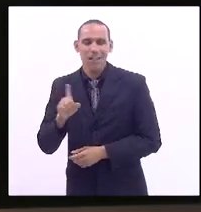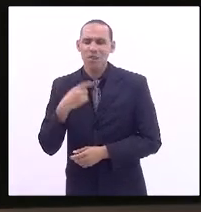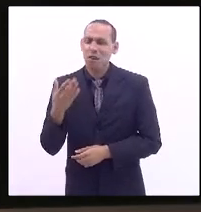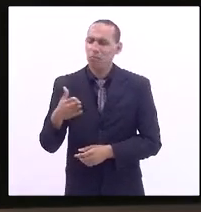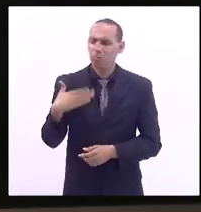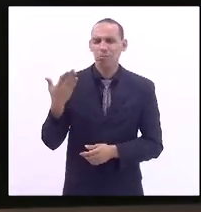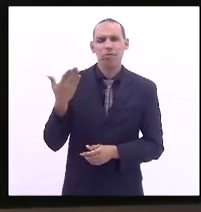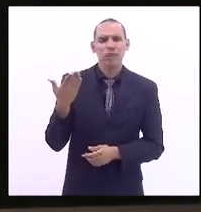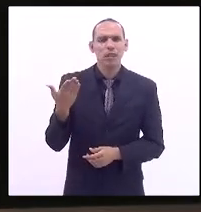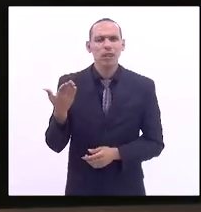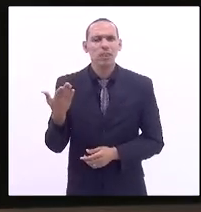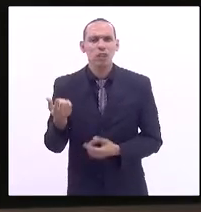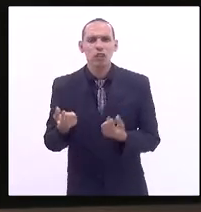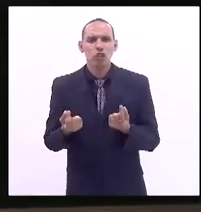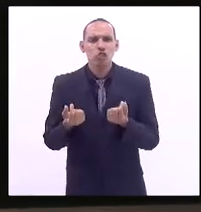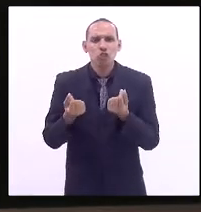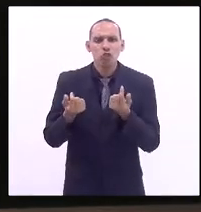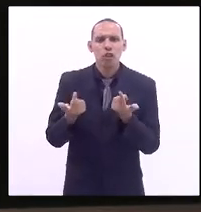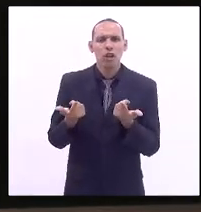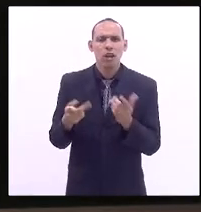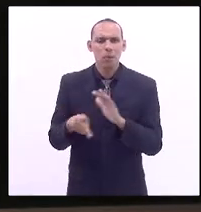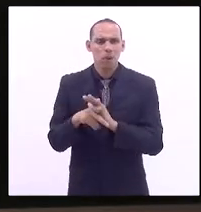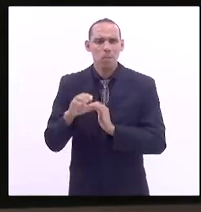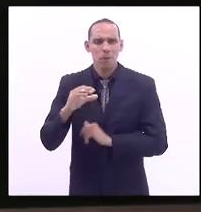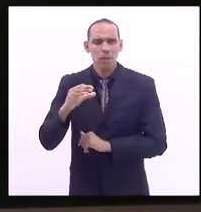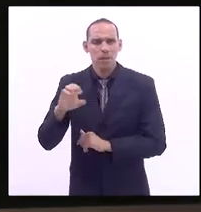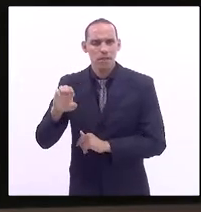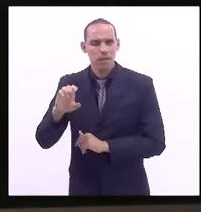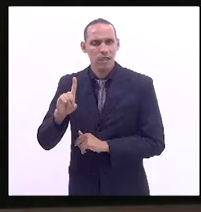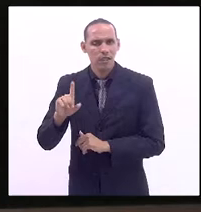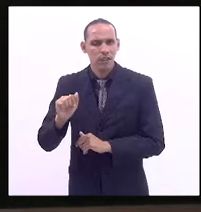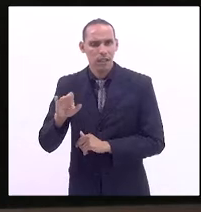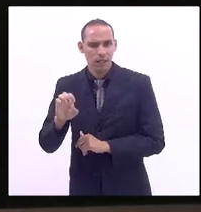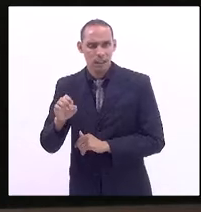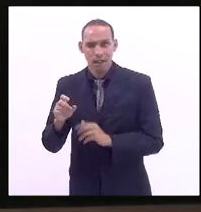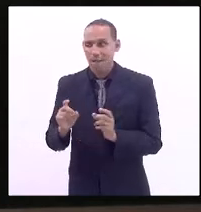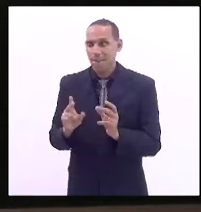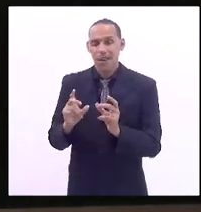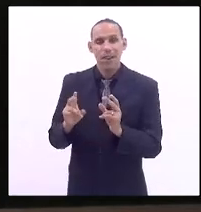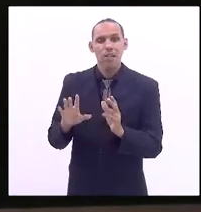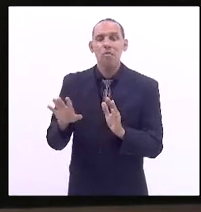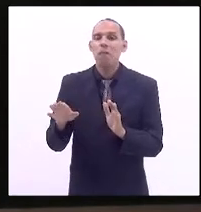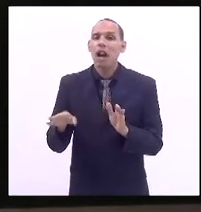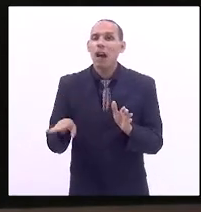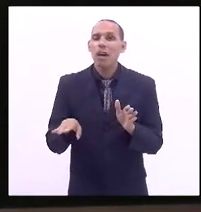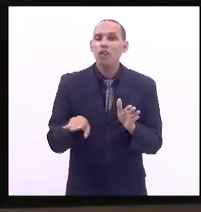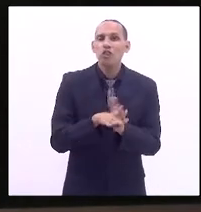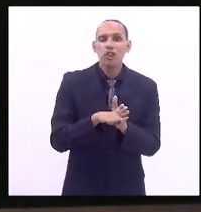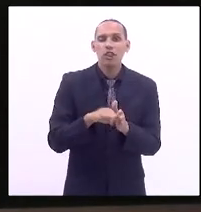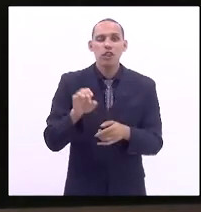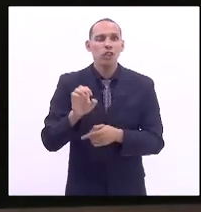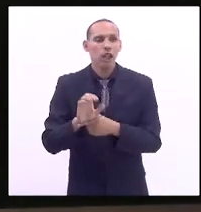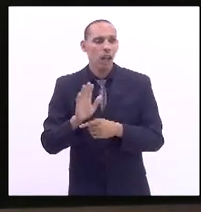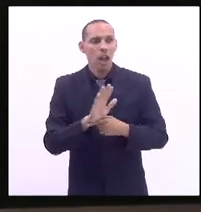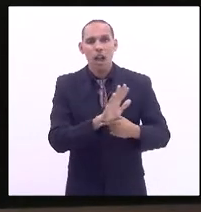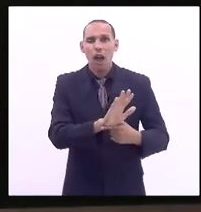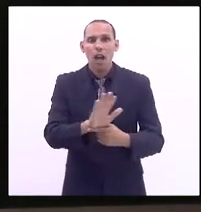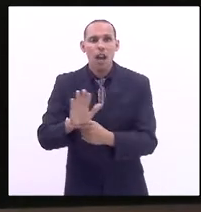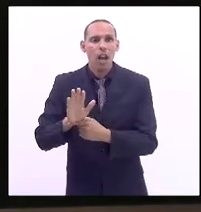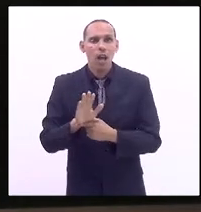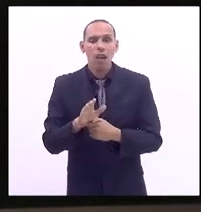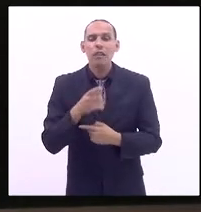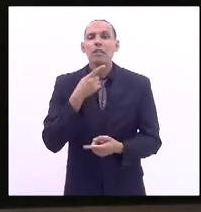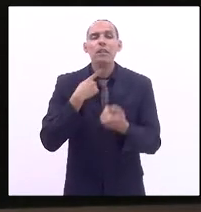muito né que o dinheiro da venda da CEDAE não chegue para os anseios deste estado para cumprir